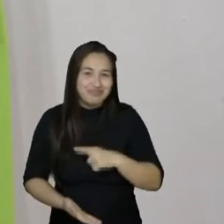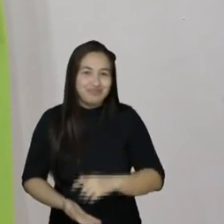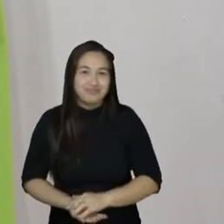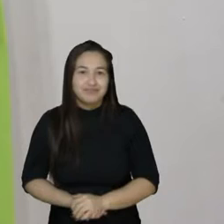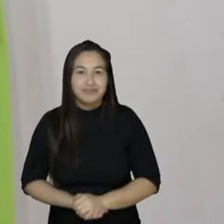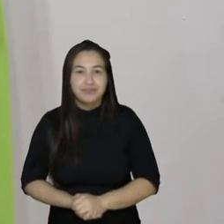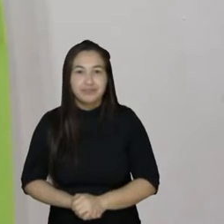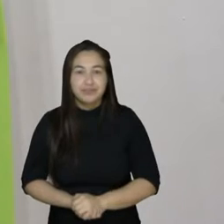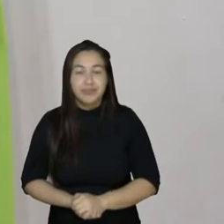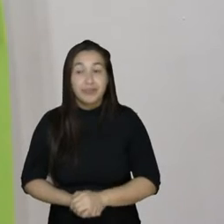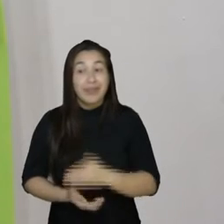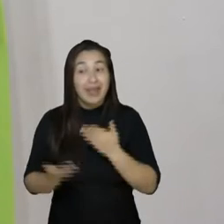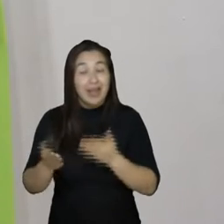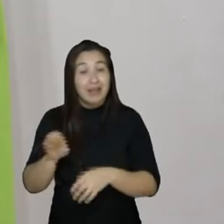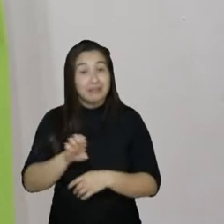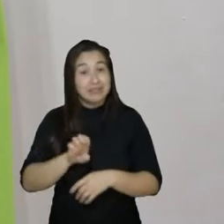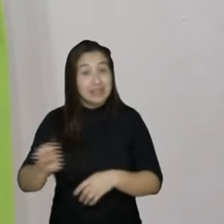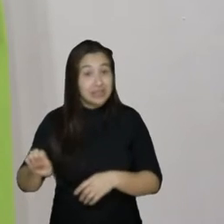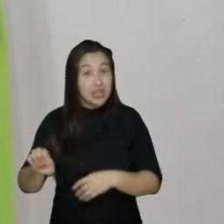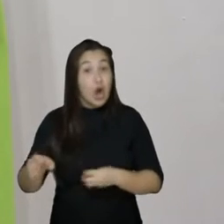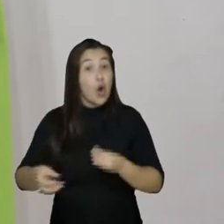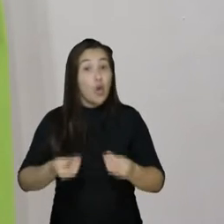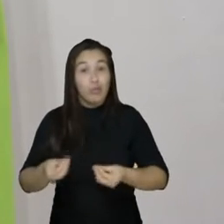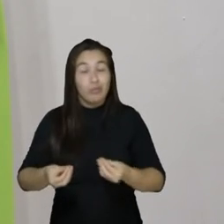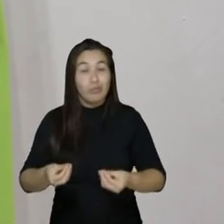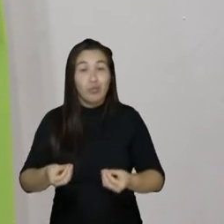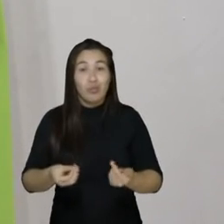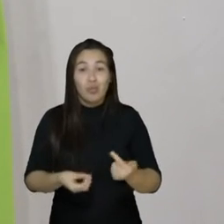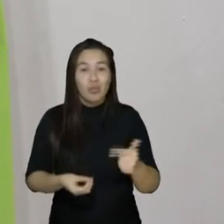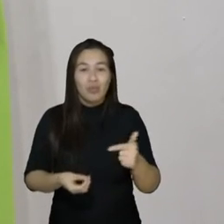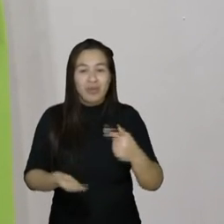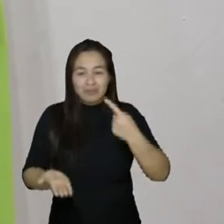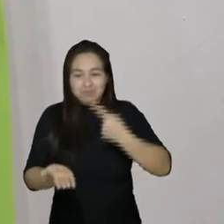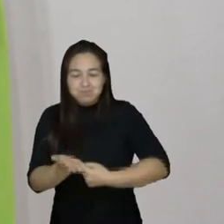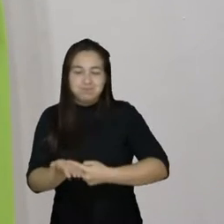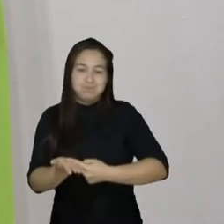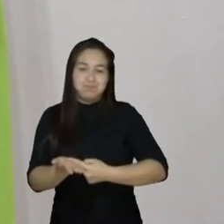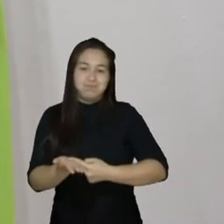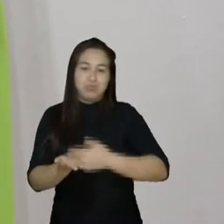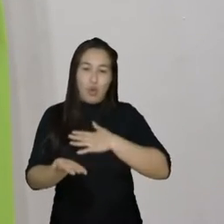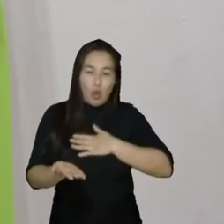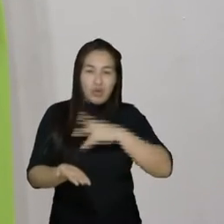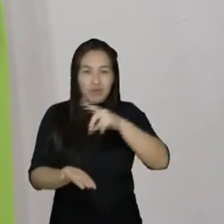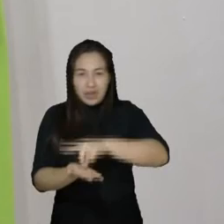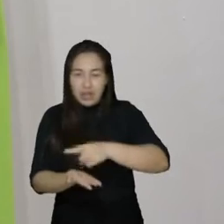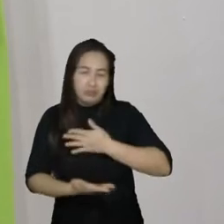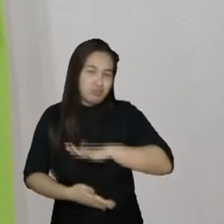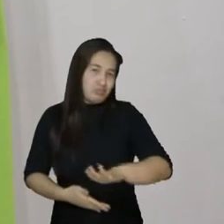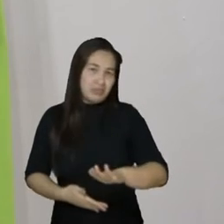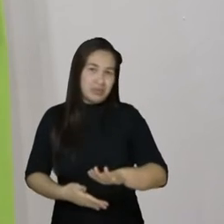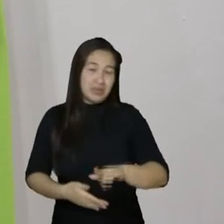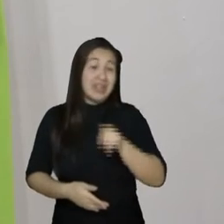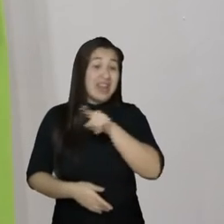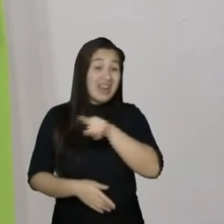A esquerda, ela não tem compromisso com a verdade. São mentirosos,